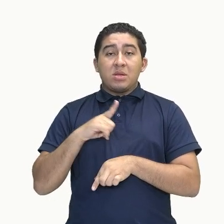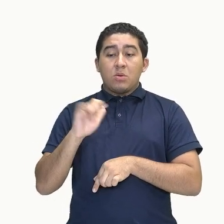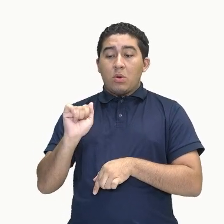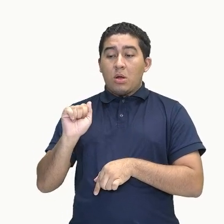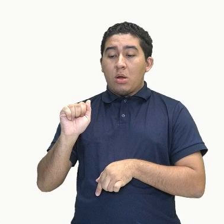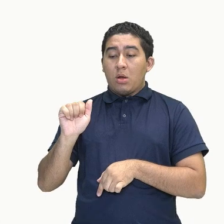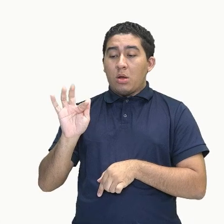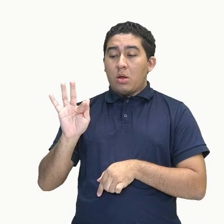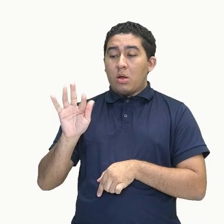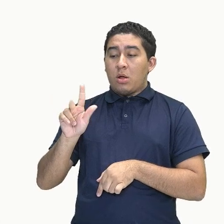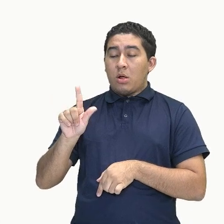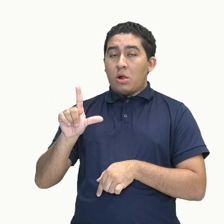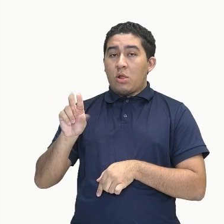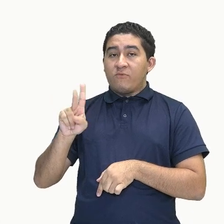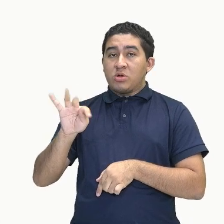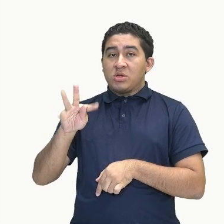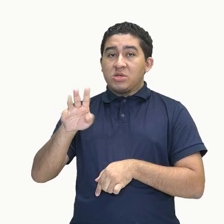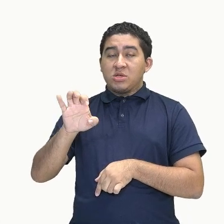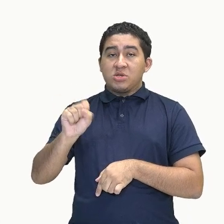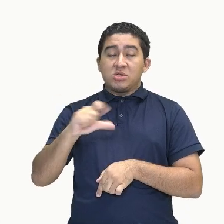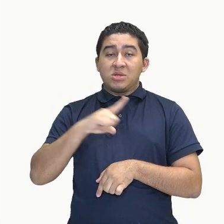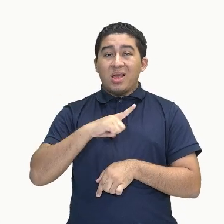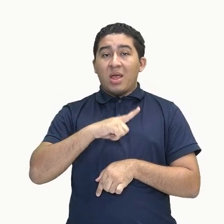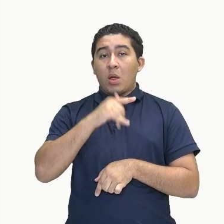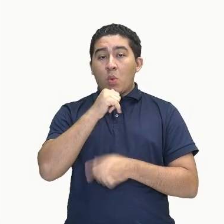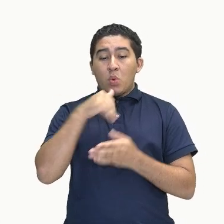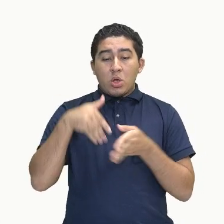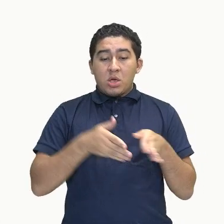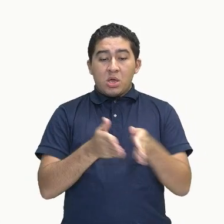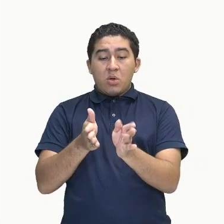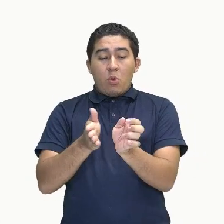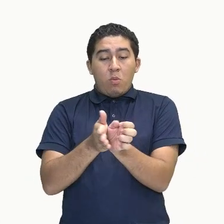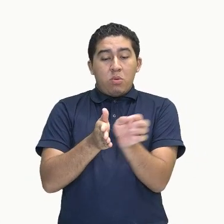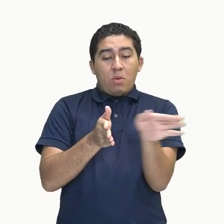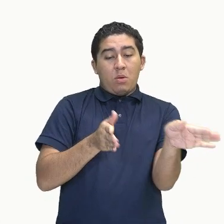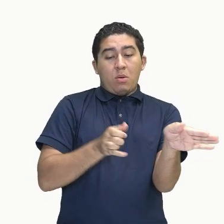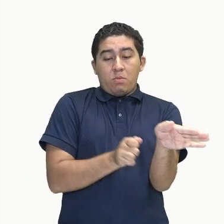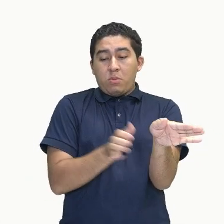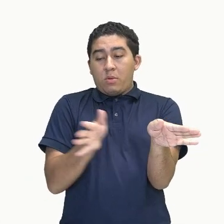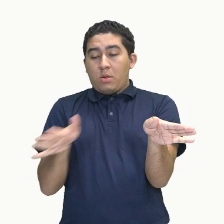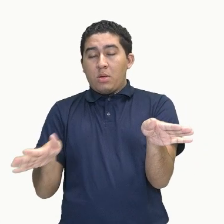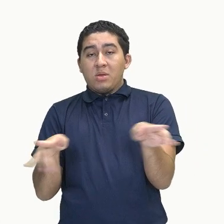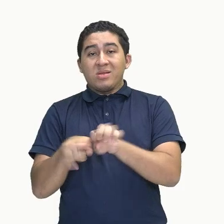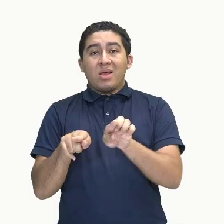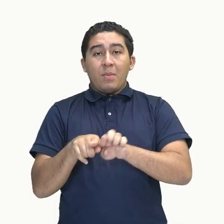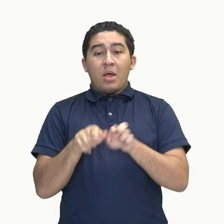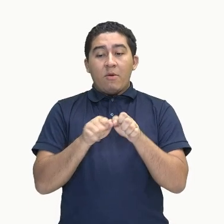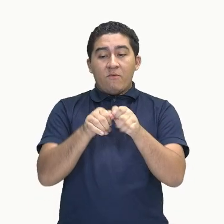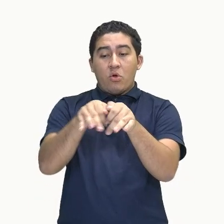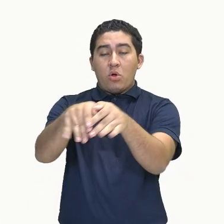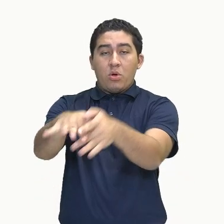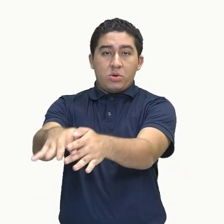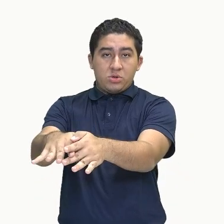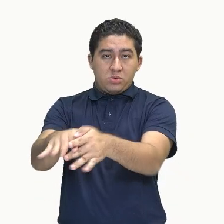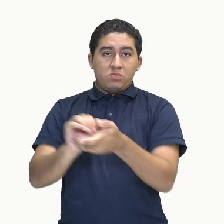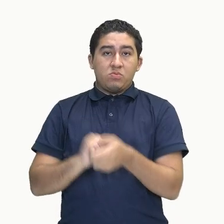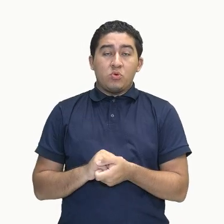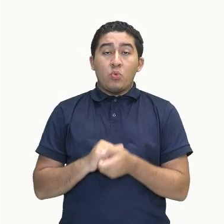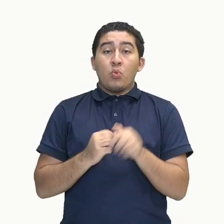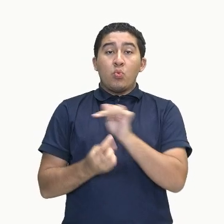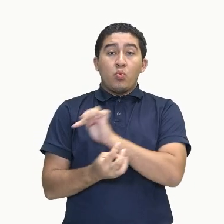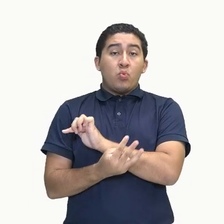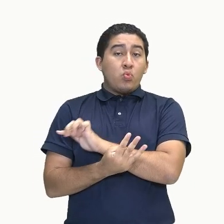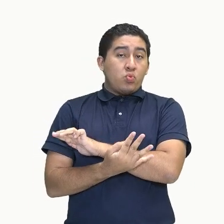afluentes, né, os braços dos rios, do rio principal. E a foz. Esses elementos juntos, né, eles